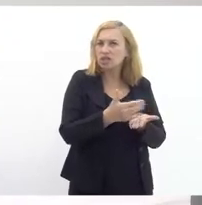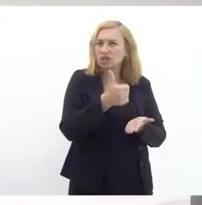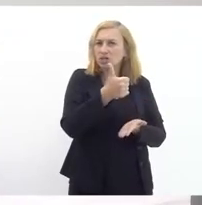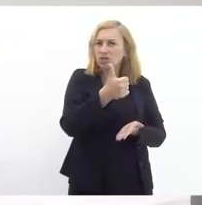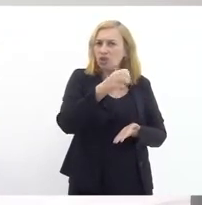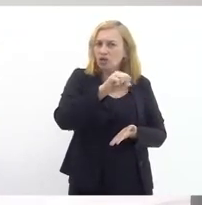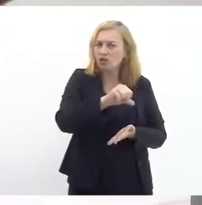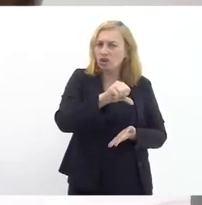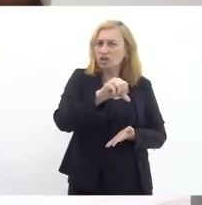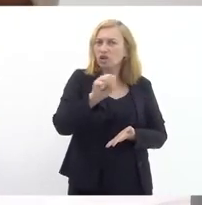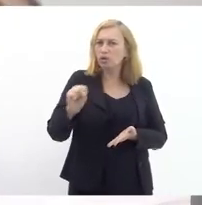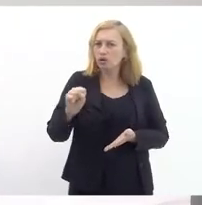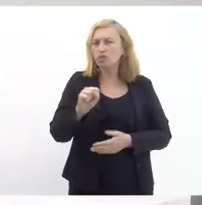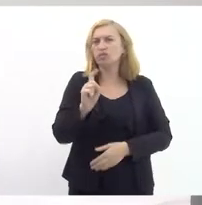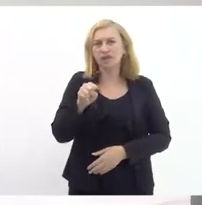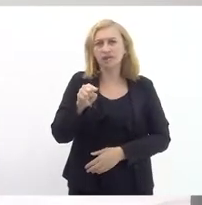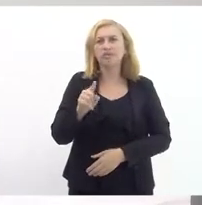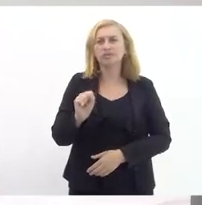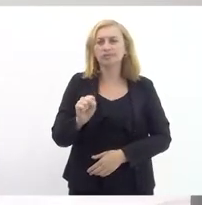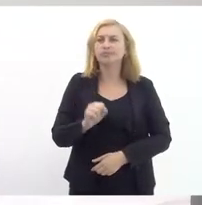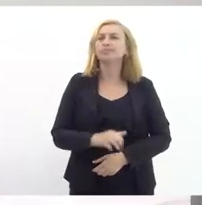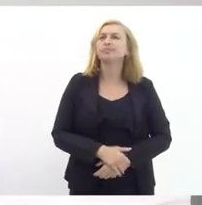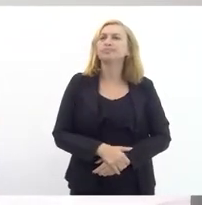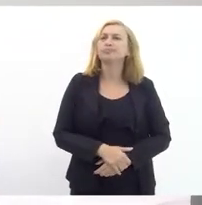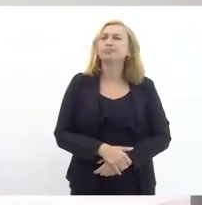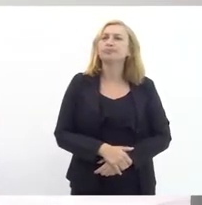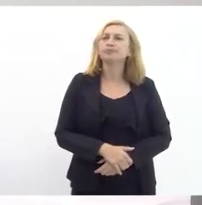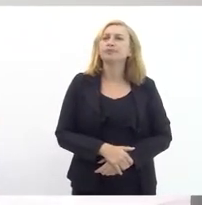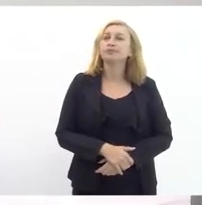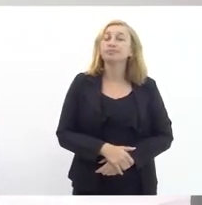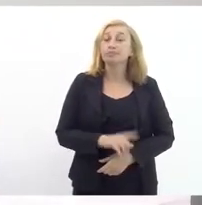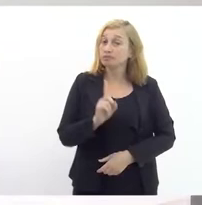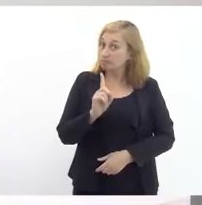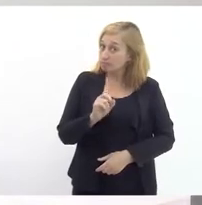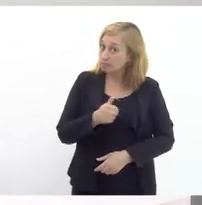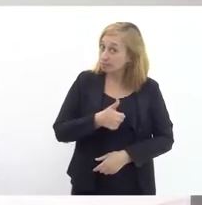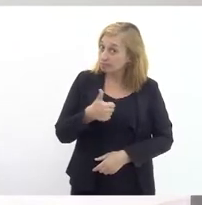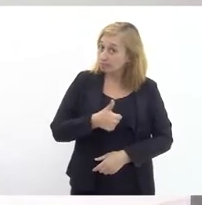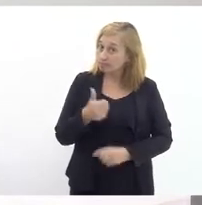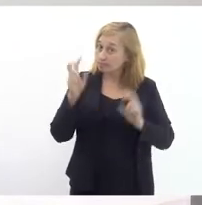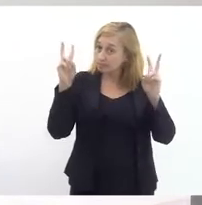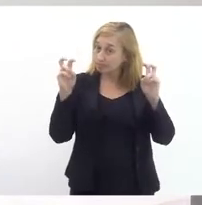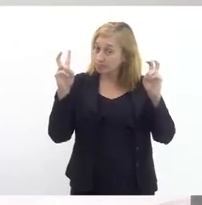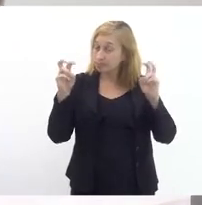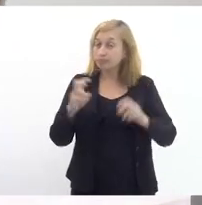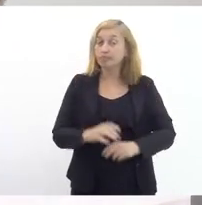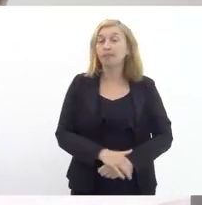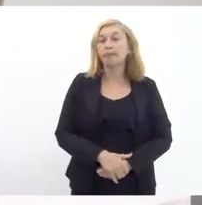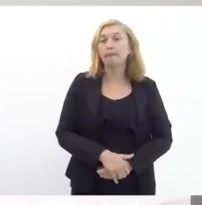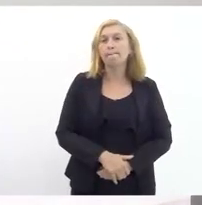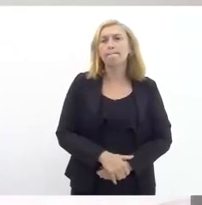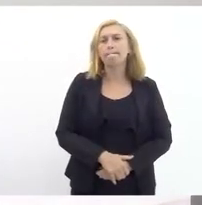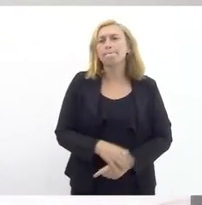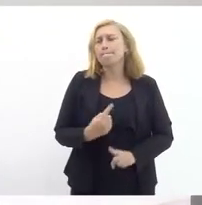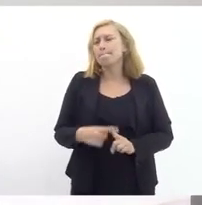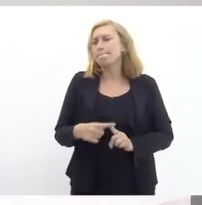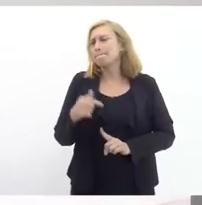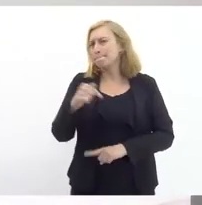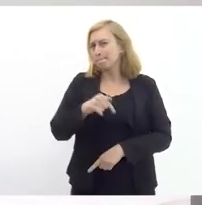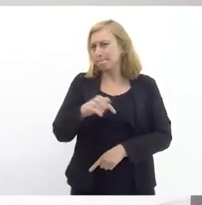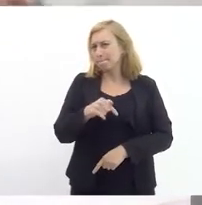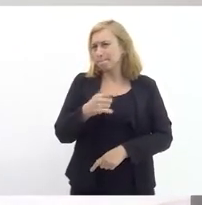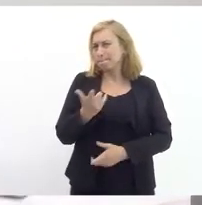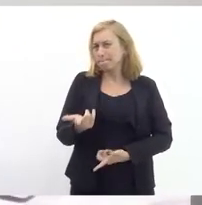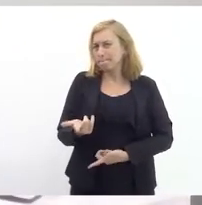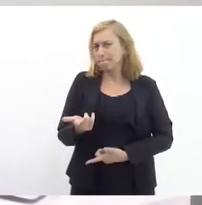né? 98. 98. Essa é uma primeira questão. Porque aqui a